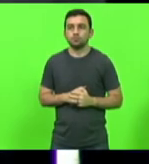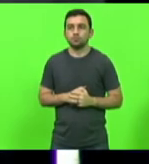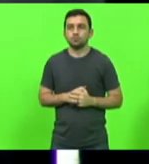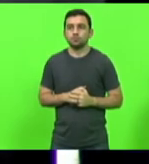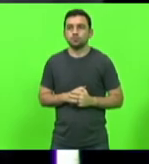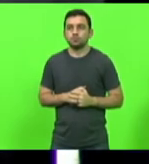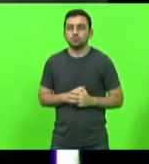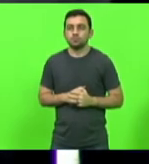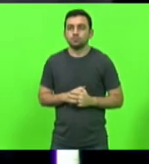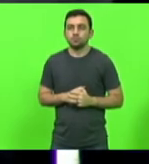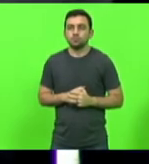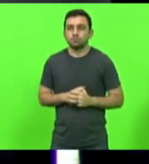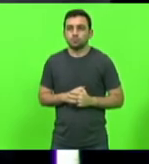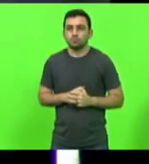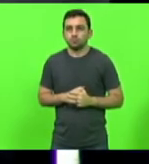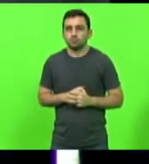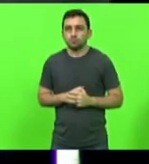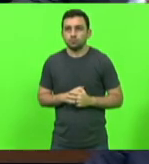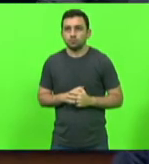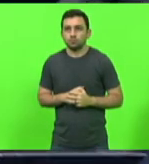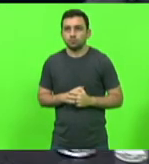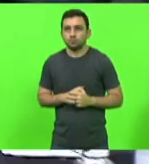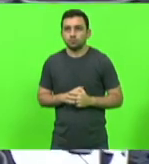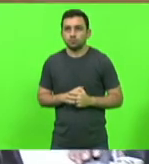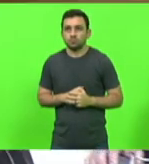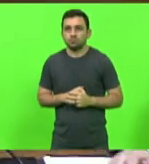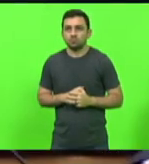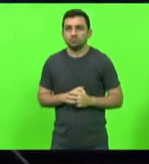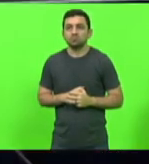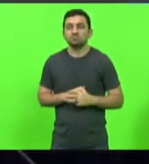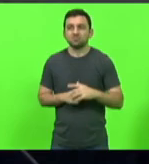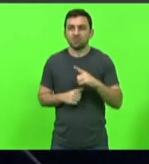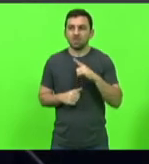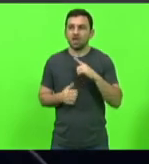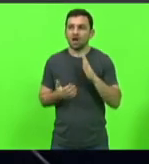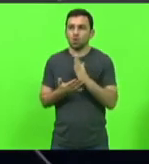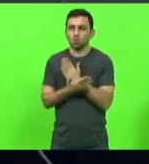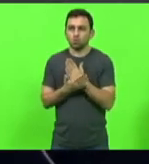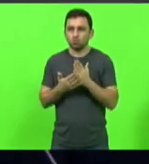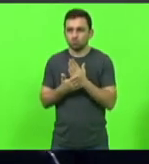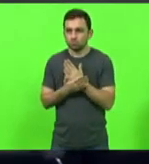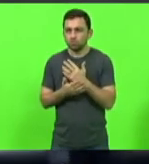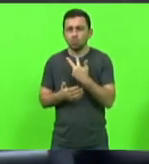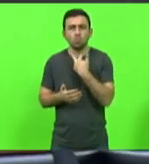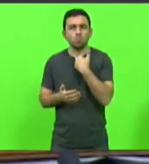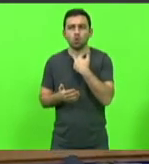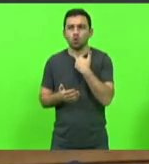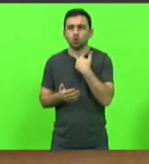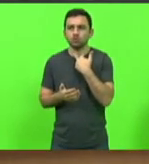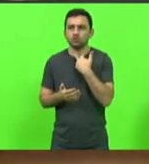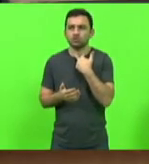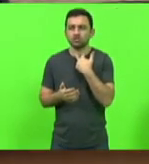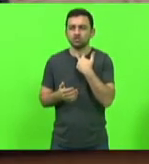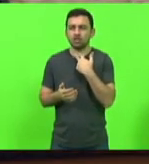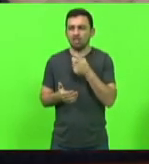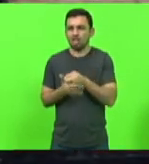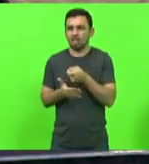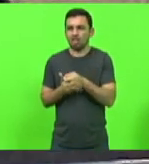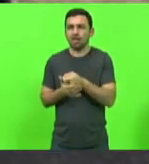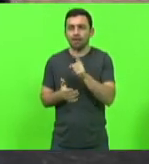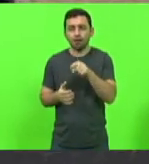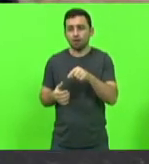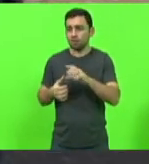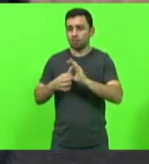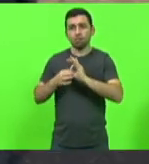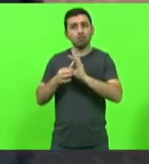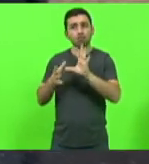Presidente, se existe uma coisa que não tem extremo e não pode ser medida é a liberdade. Como foi dito